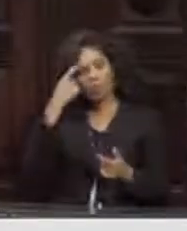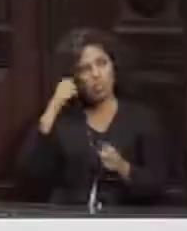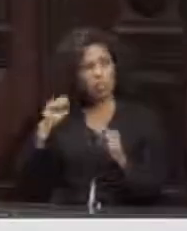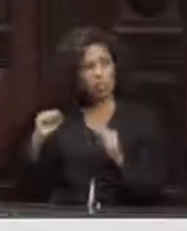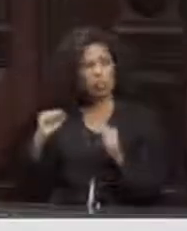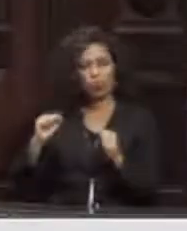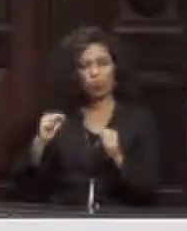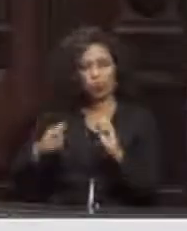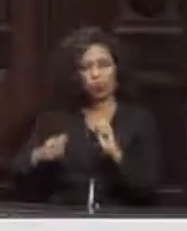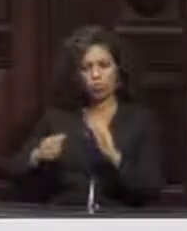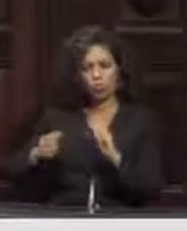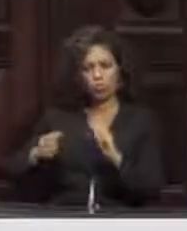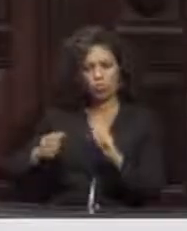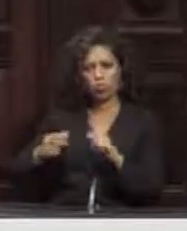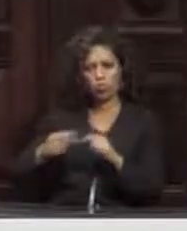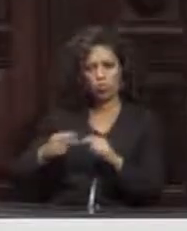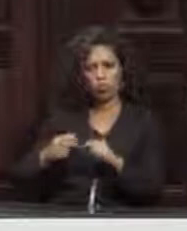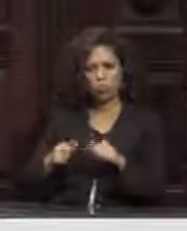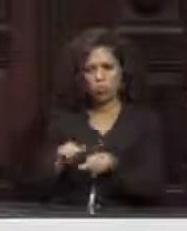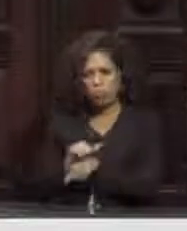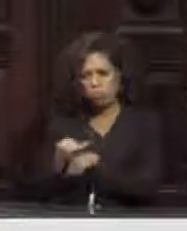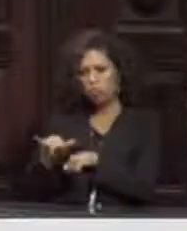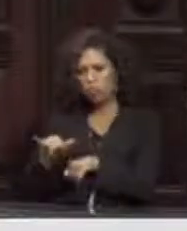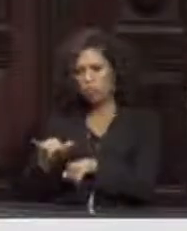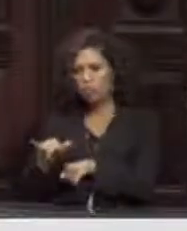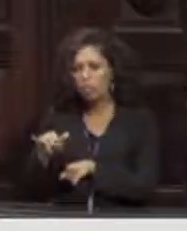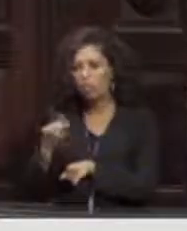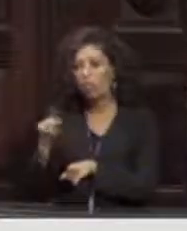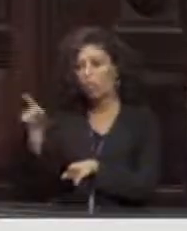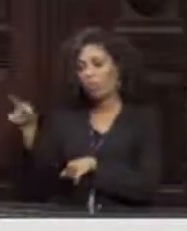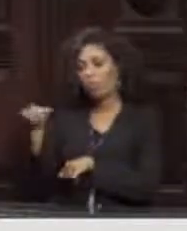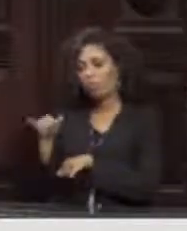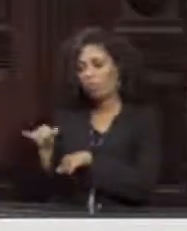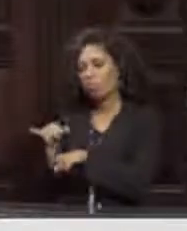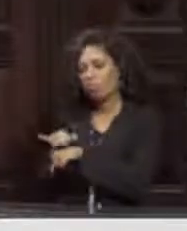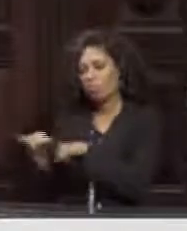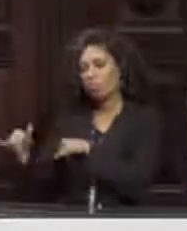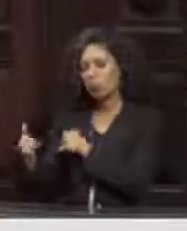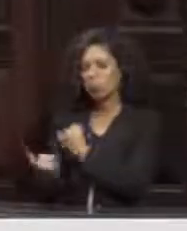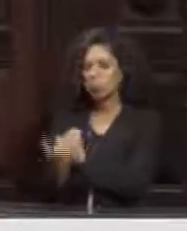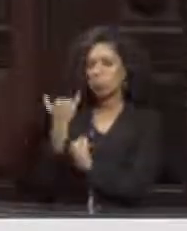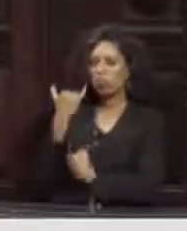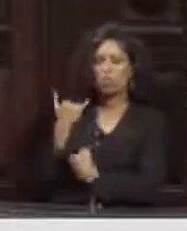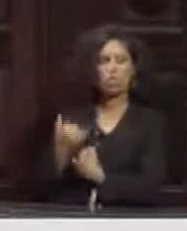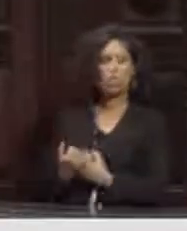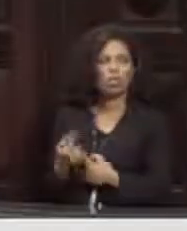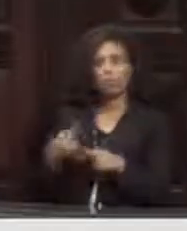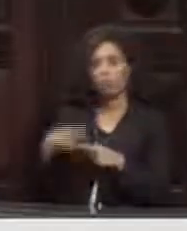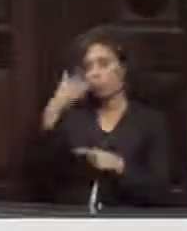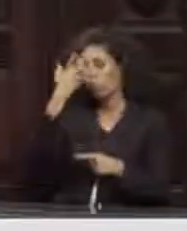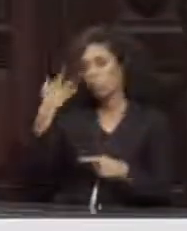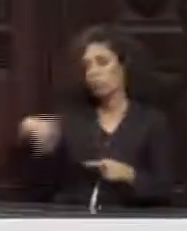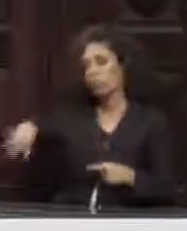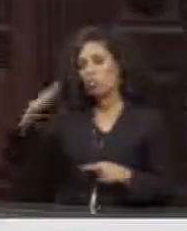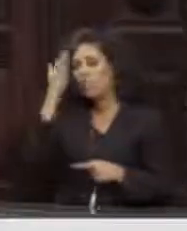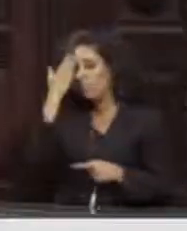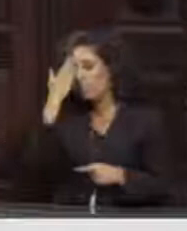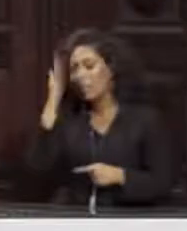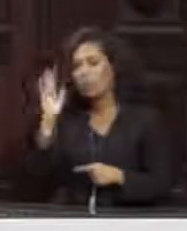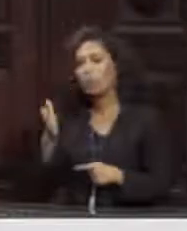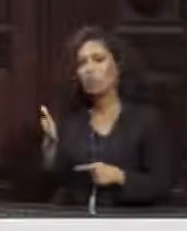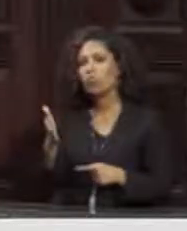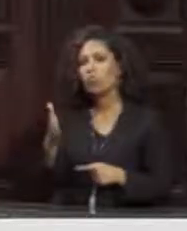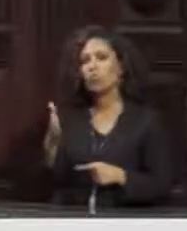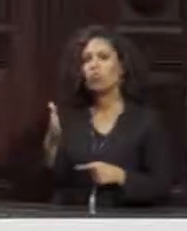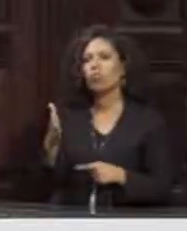pode enganar, ele é que está se enganando, que a população do Rio de Janeiro já compreendeu a natureza desse